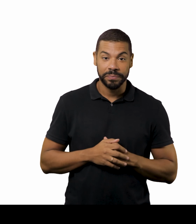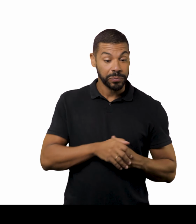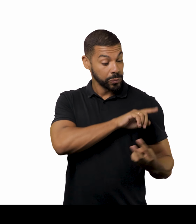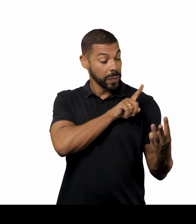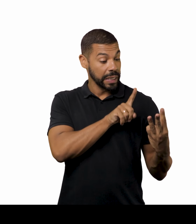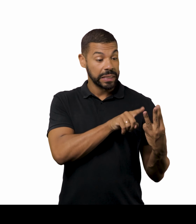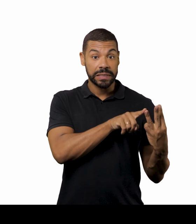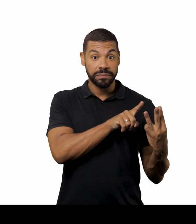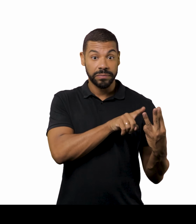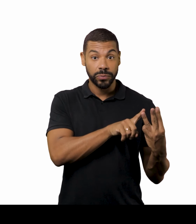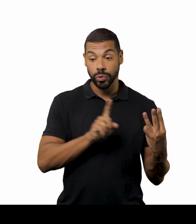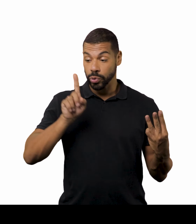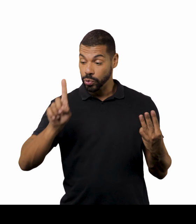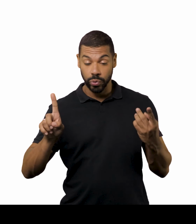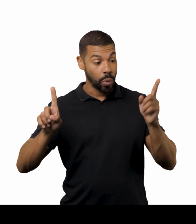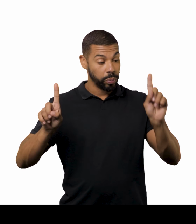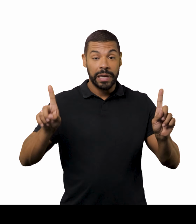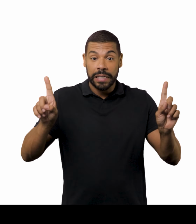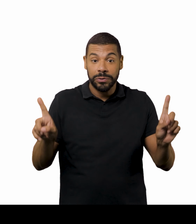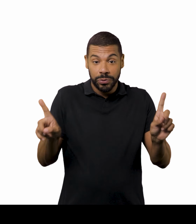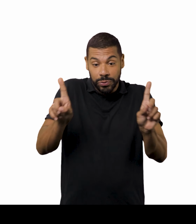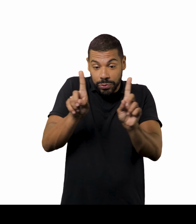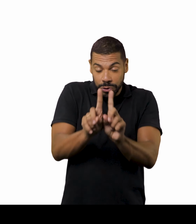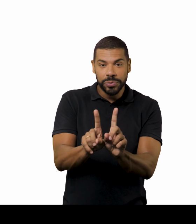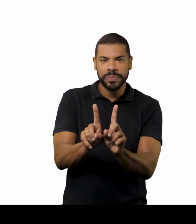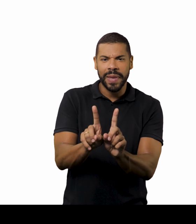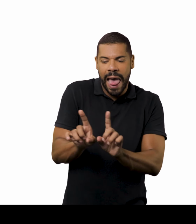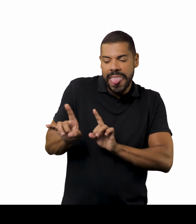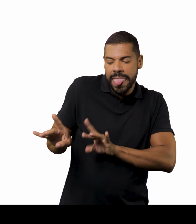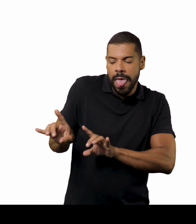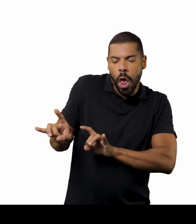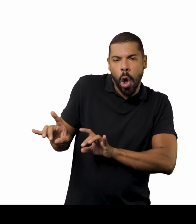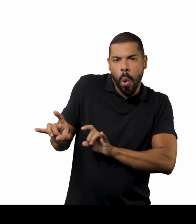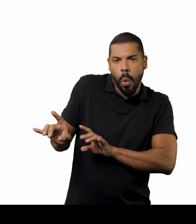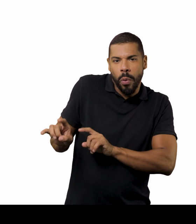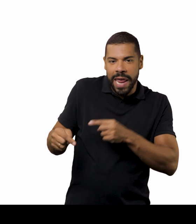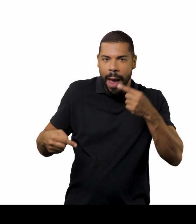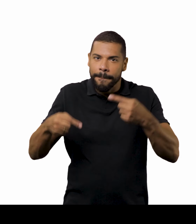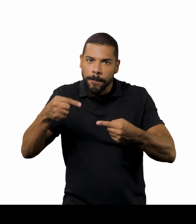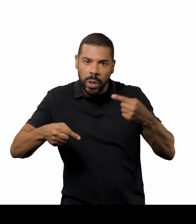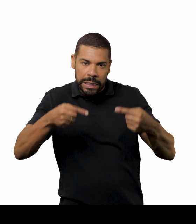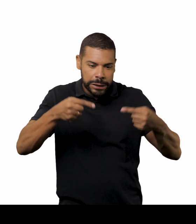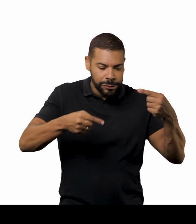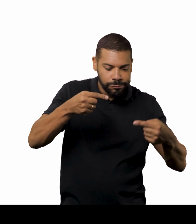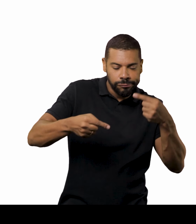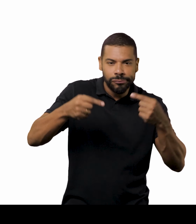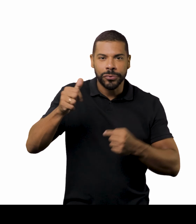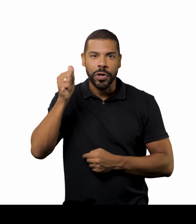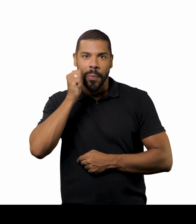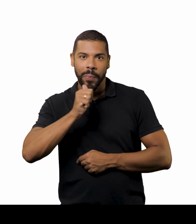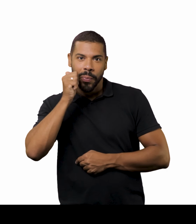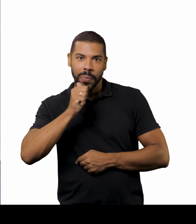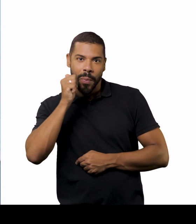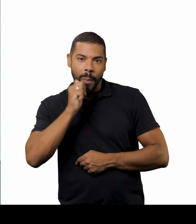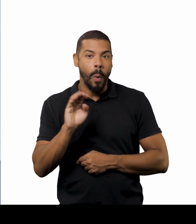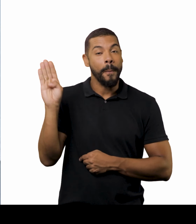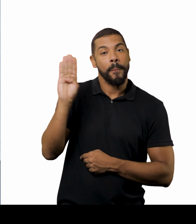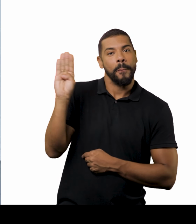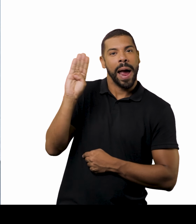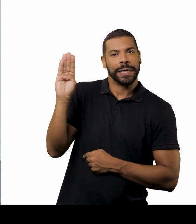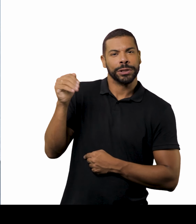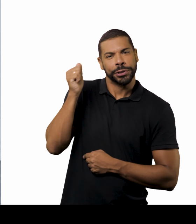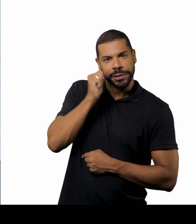o terceiro, ele é interligado, né? São de 2 pessoas ligadas, que a gente tem as teorias da potência política da união de